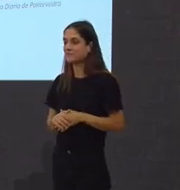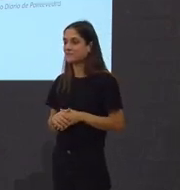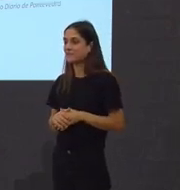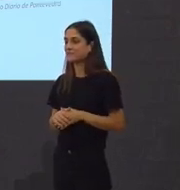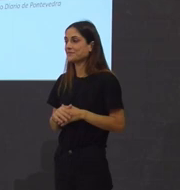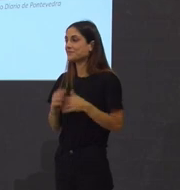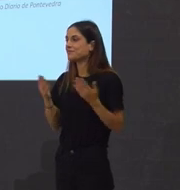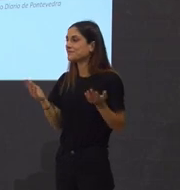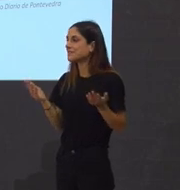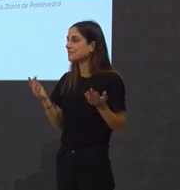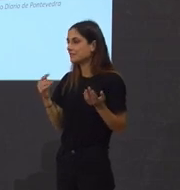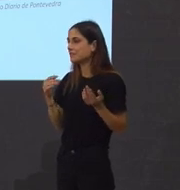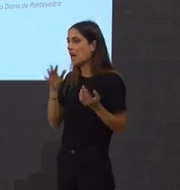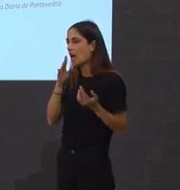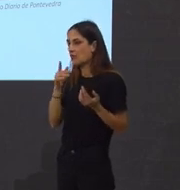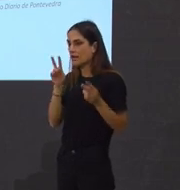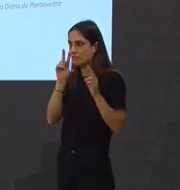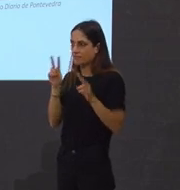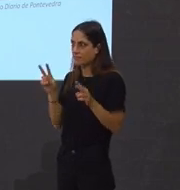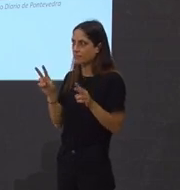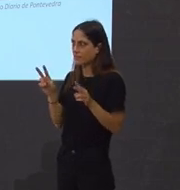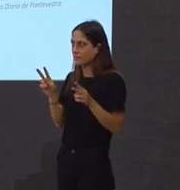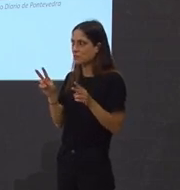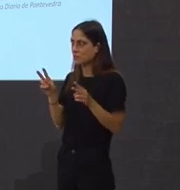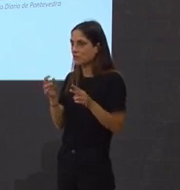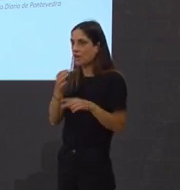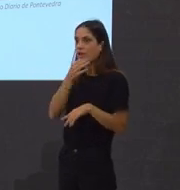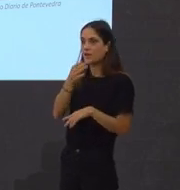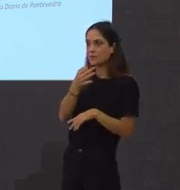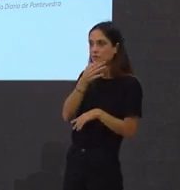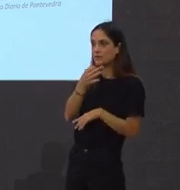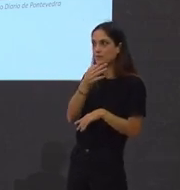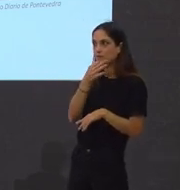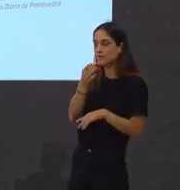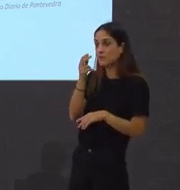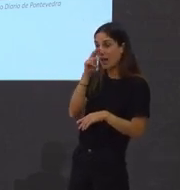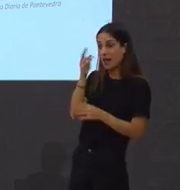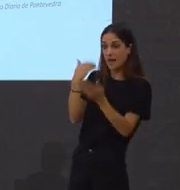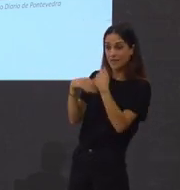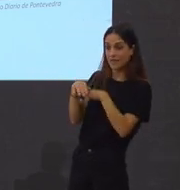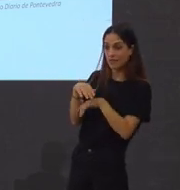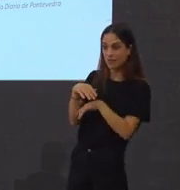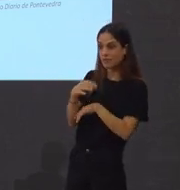Evidentemente, estamos vendo que o discurso é o mesmo, absolutamente o mesmo.